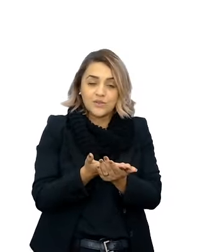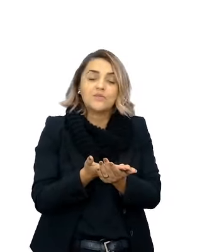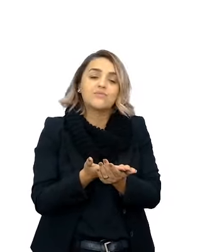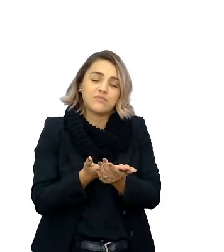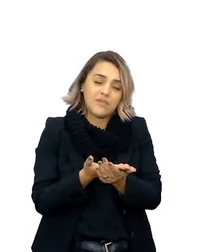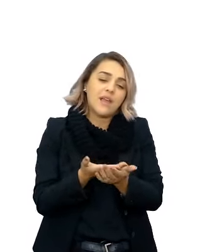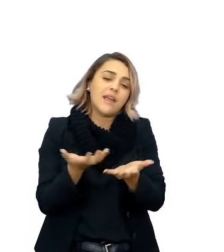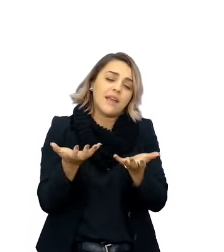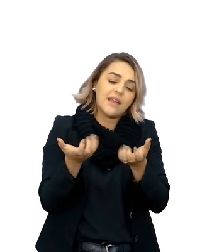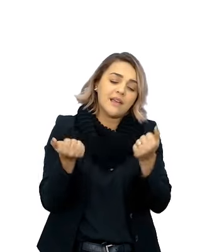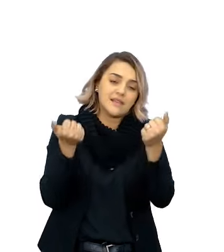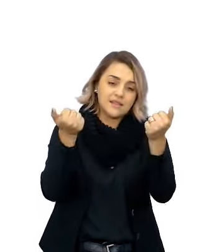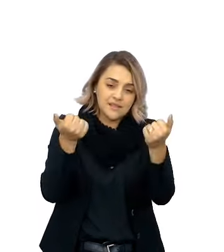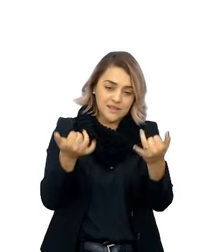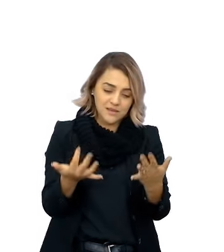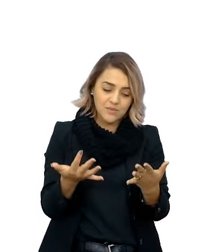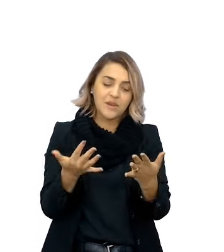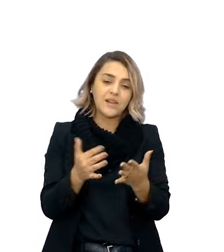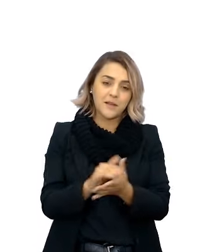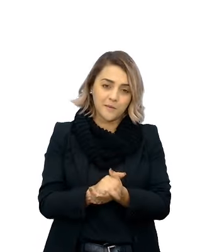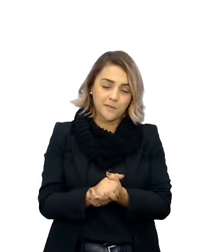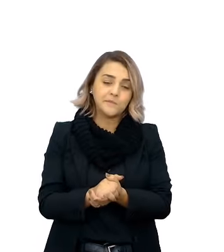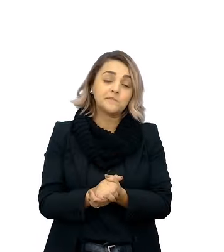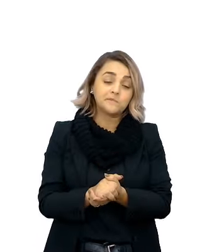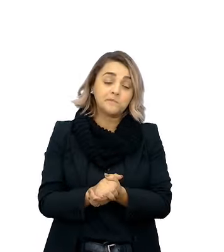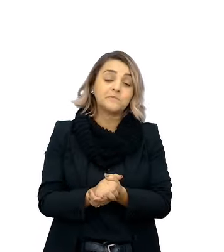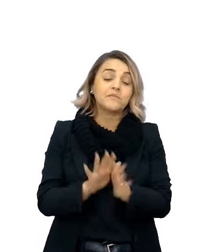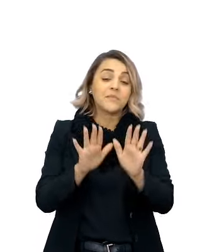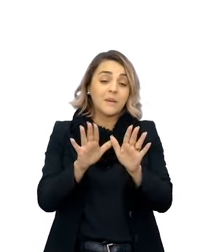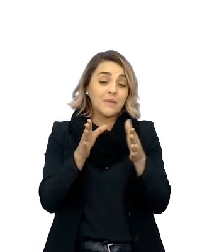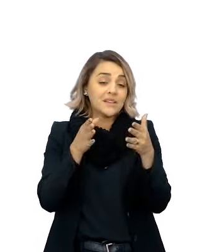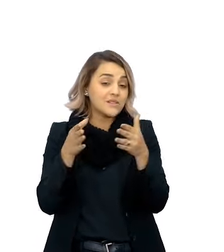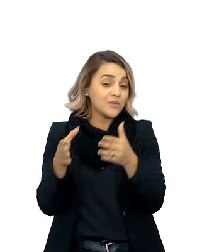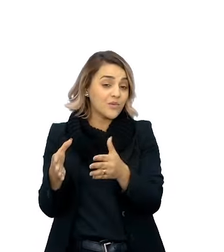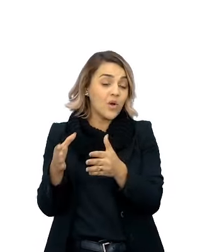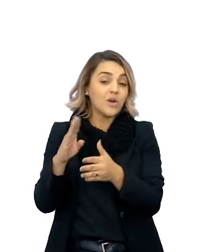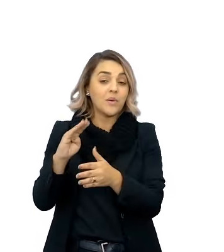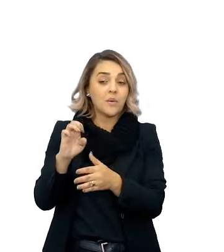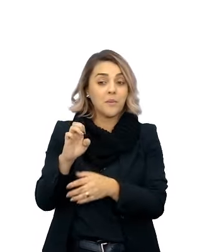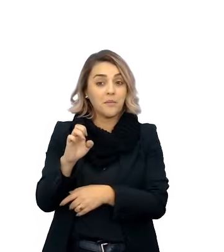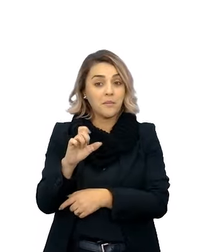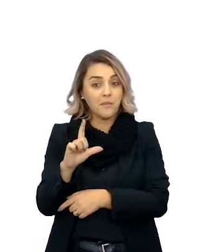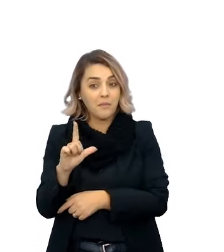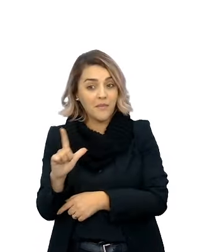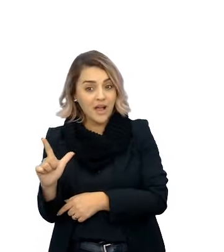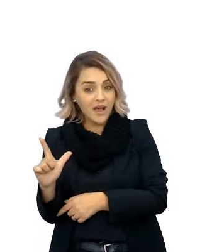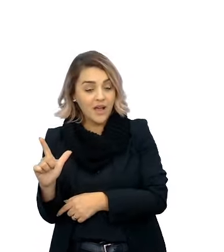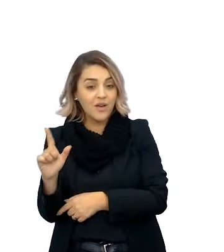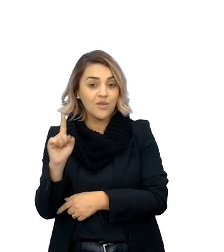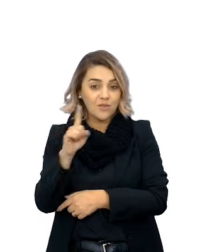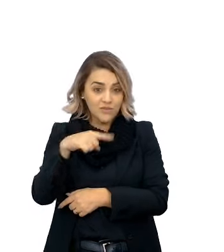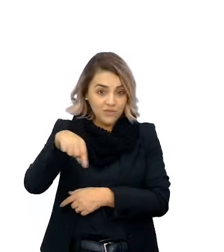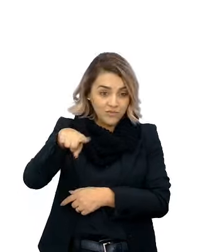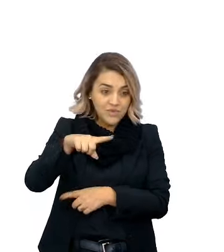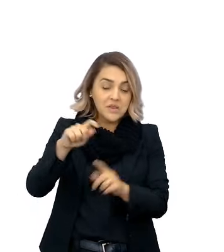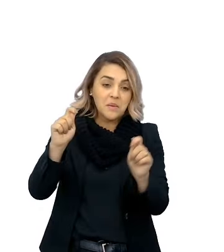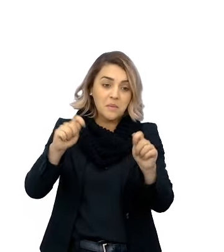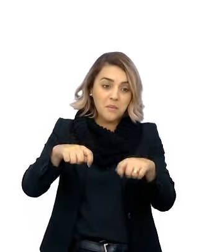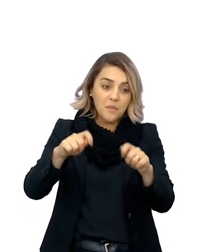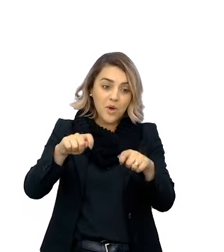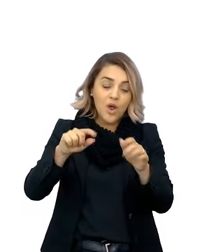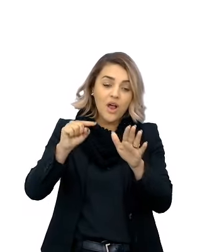estivesse falando só aqui do Schumann. Mas aí a gente trouxe a Débora Ball, vocês podem se aprofundar. Por isso que esses